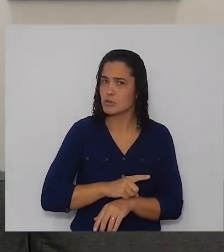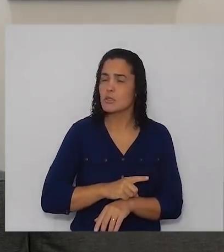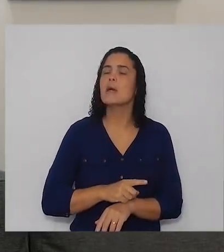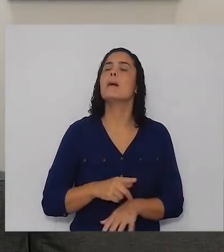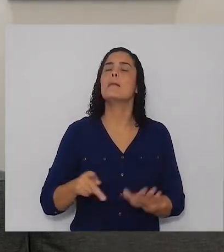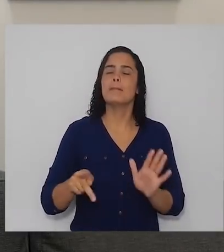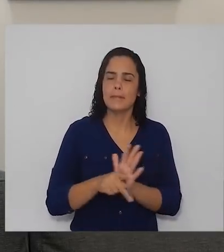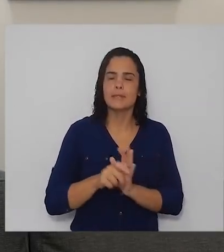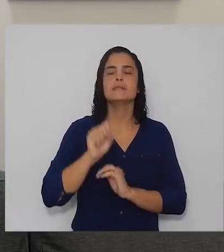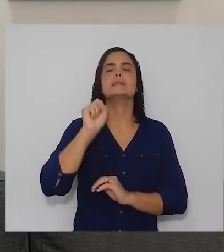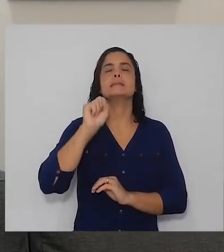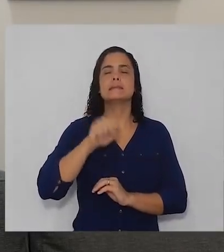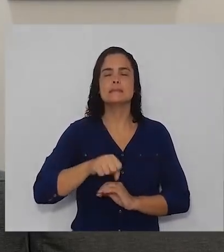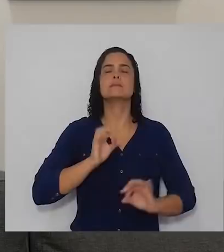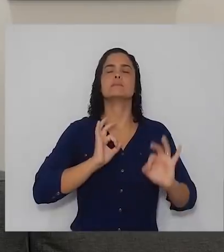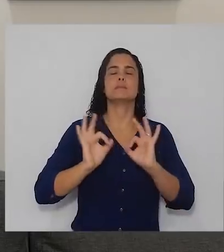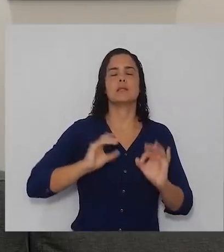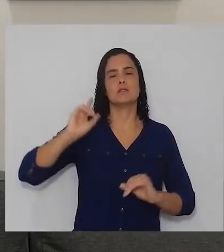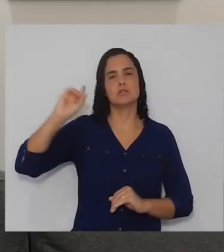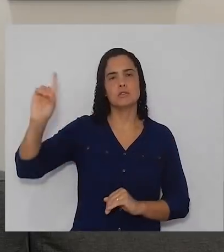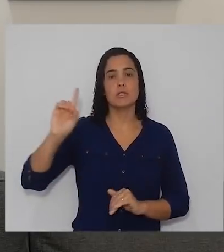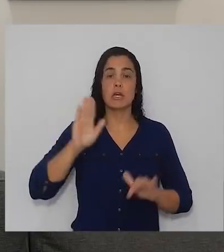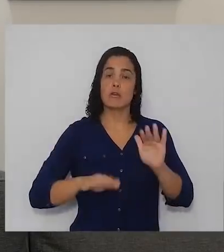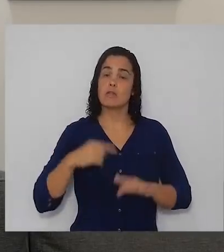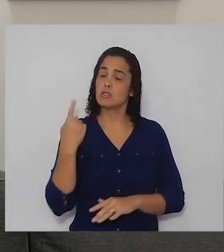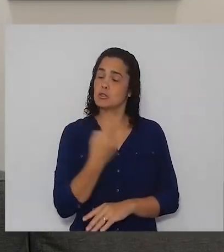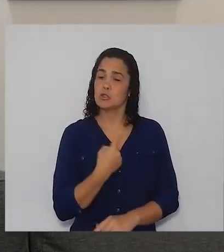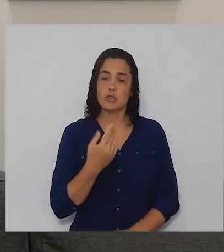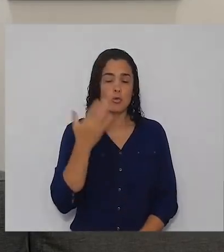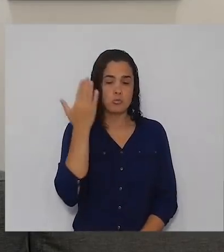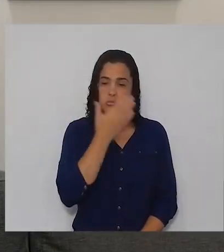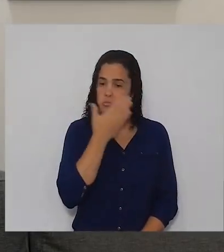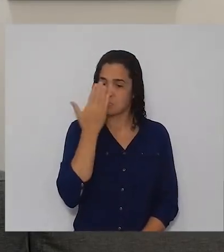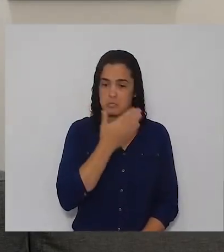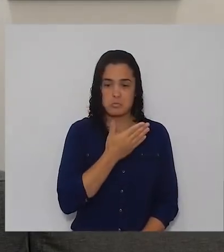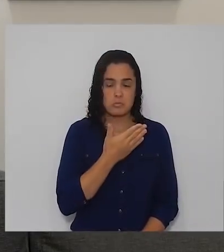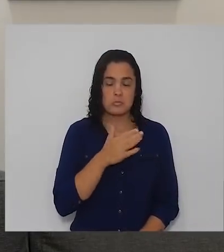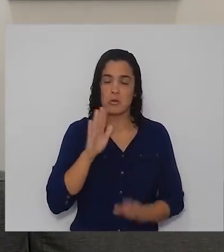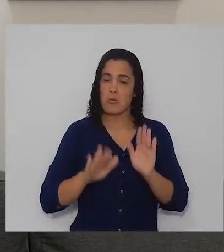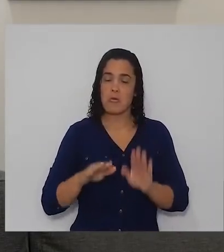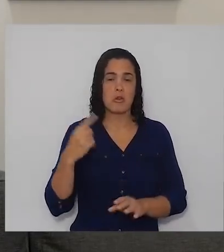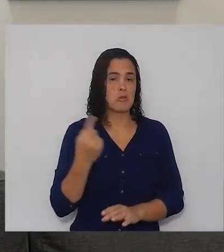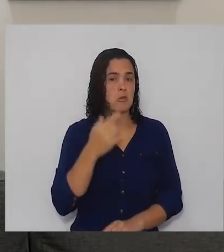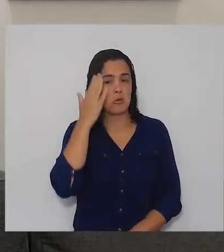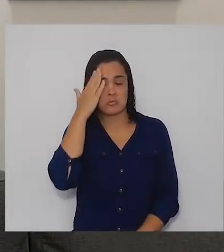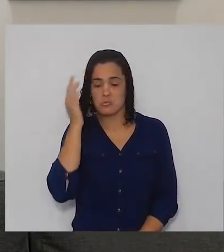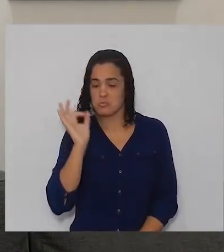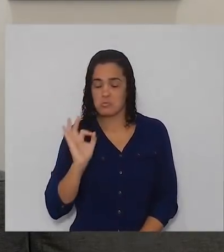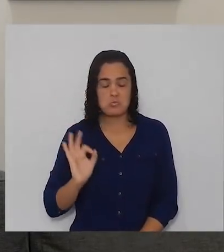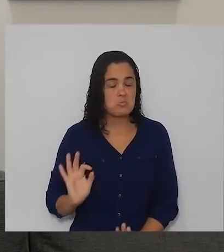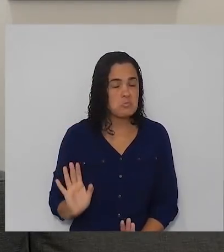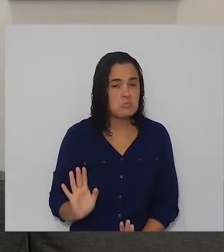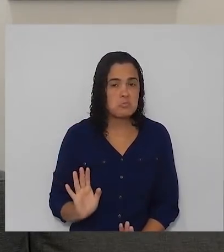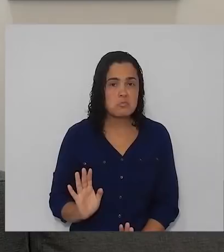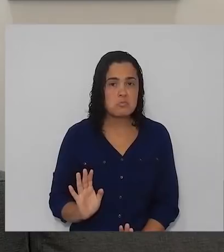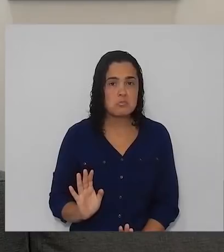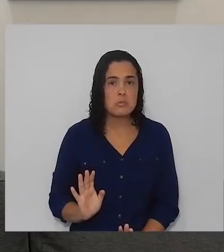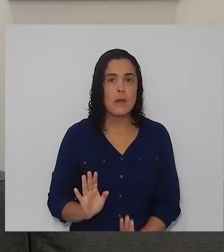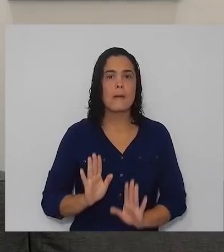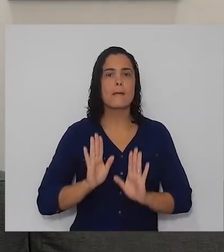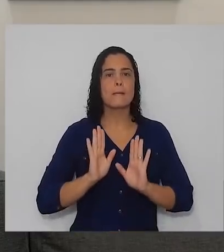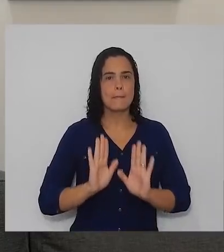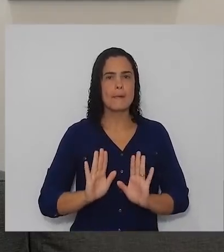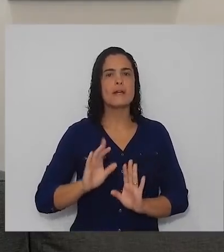de um plano maior que Deus tem para nós. Ainda que nós não consigamos e não possamos enxergar, não sejamos